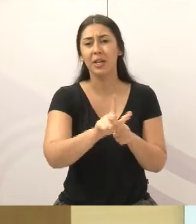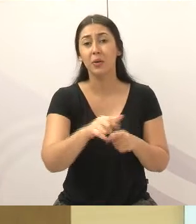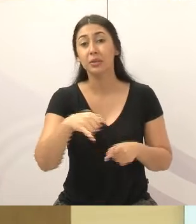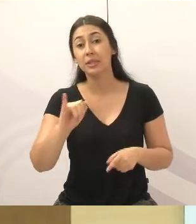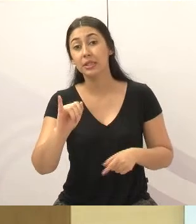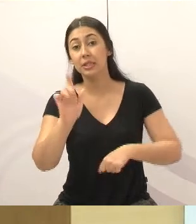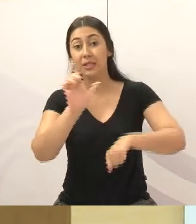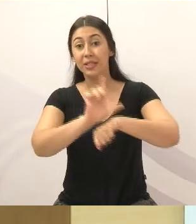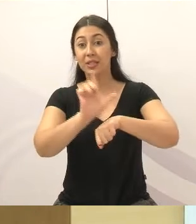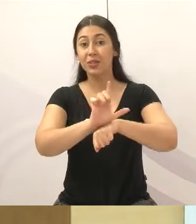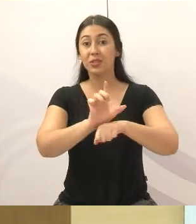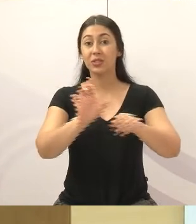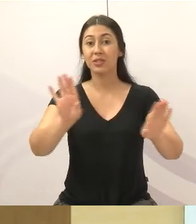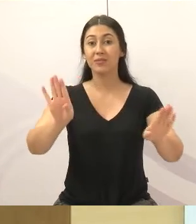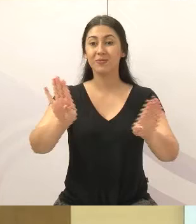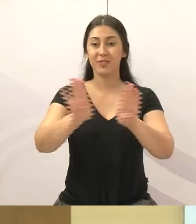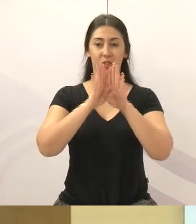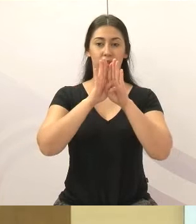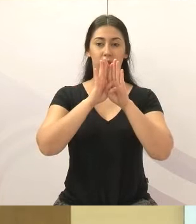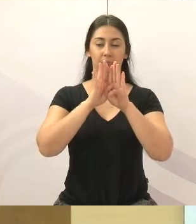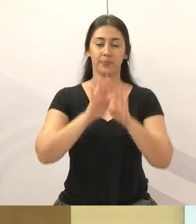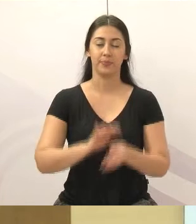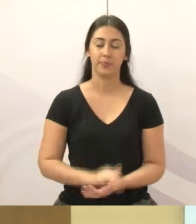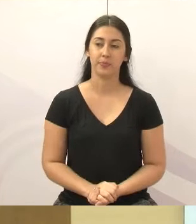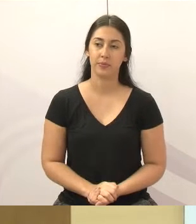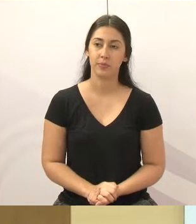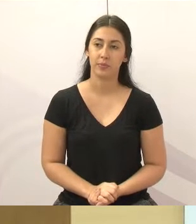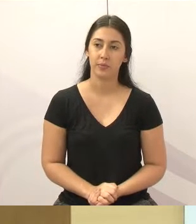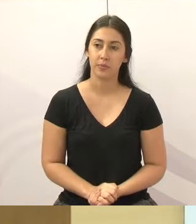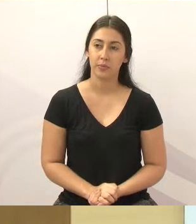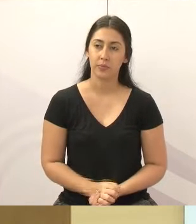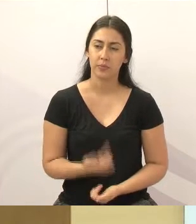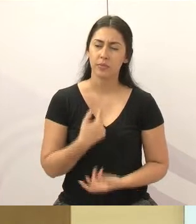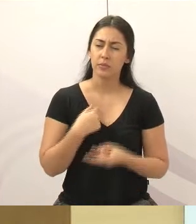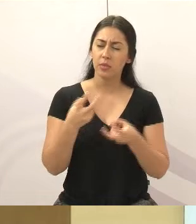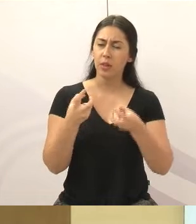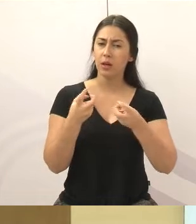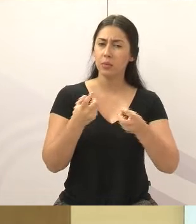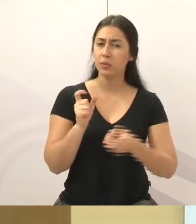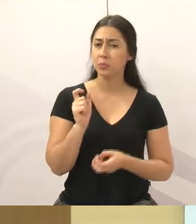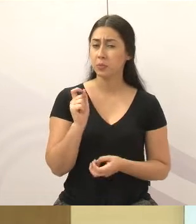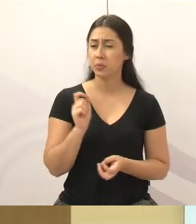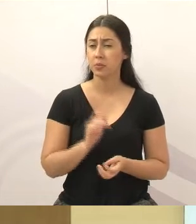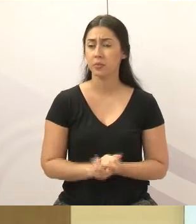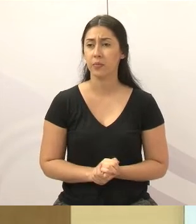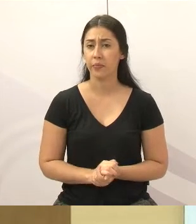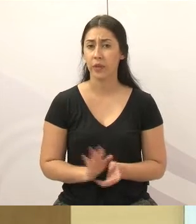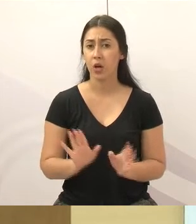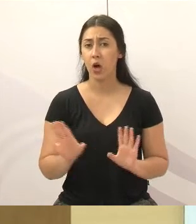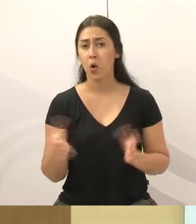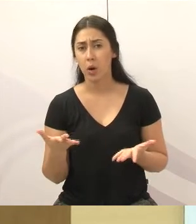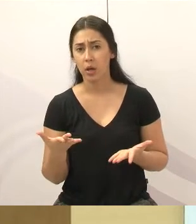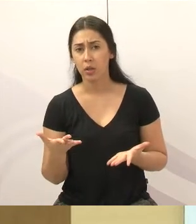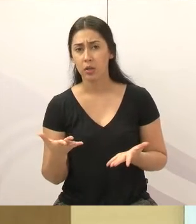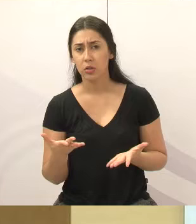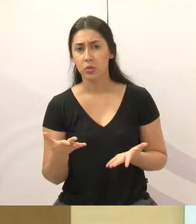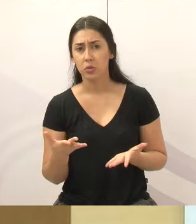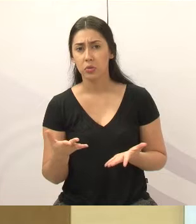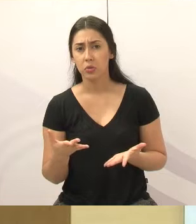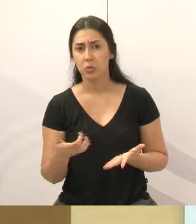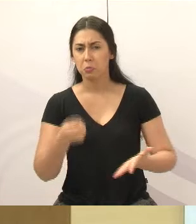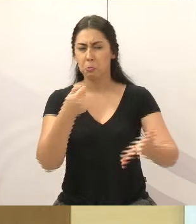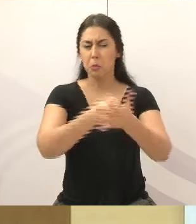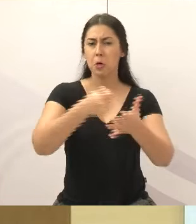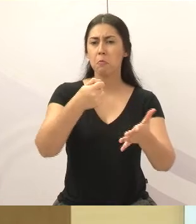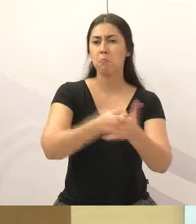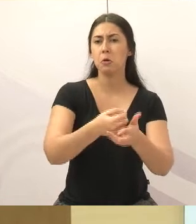comércios? Agora, uma coisa que eu percebi aqui é que, quando você impõe responsabilidade para as pessoas